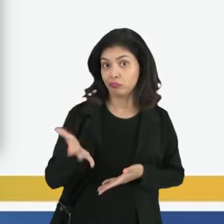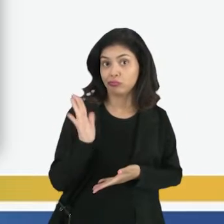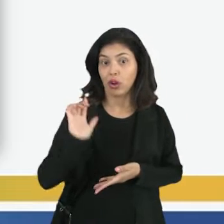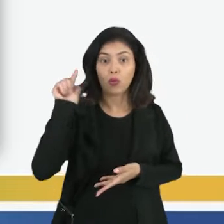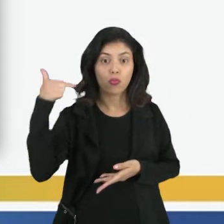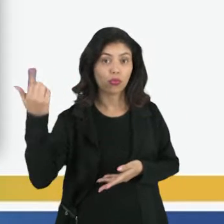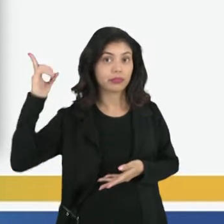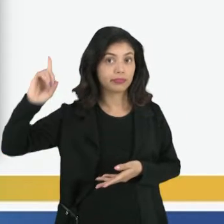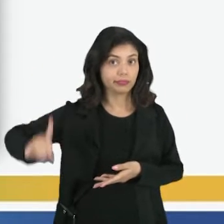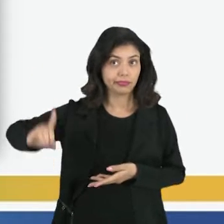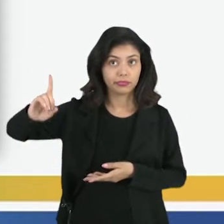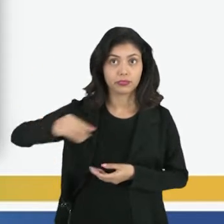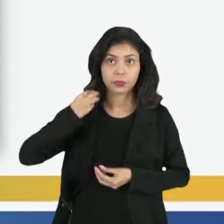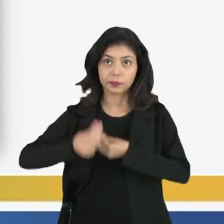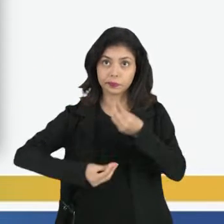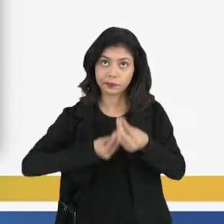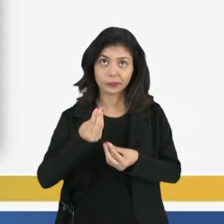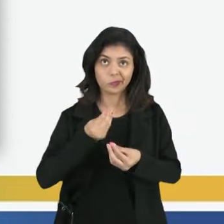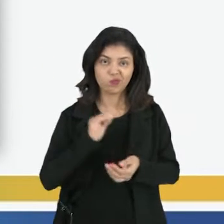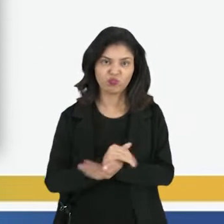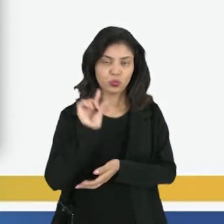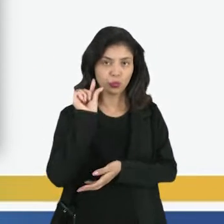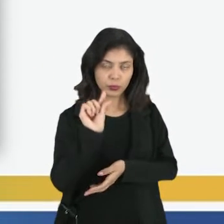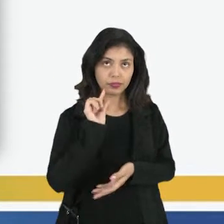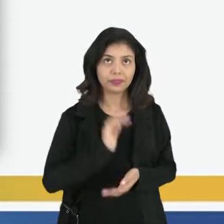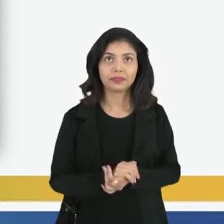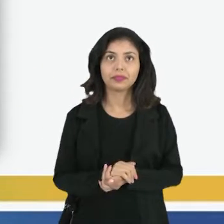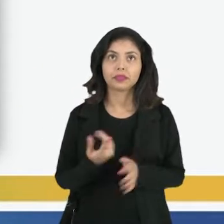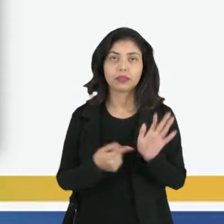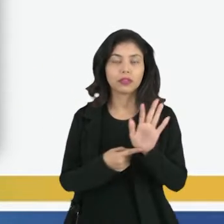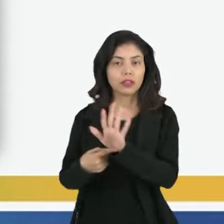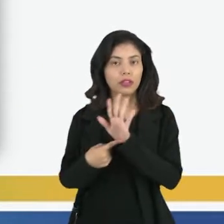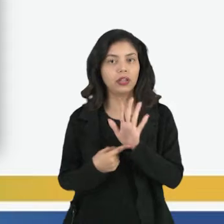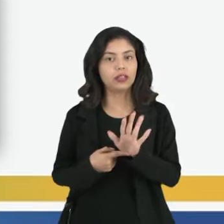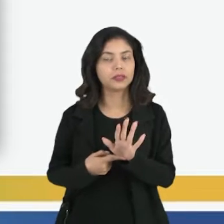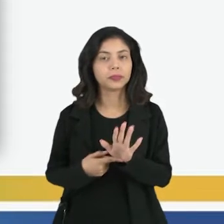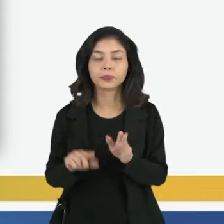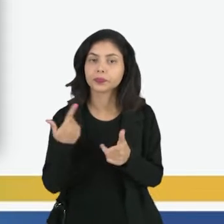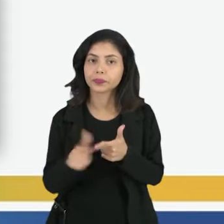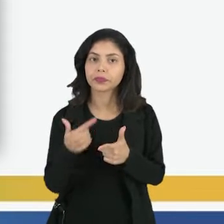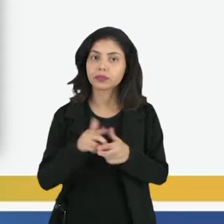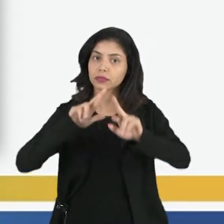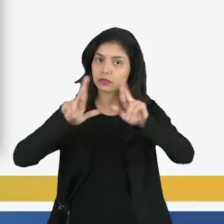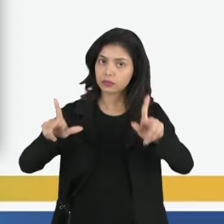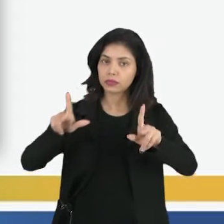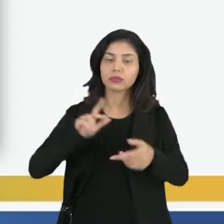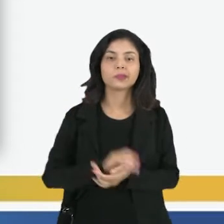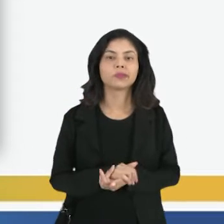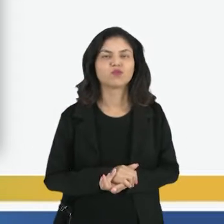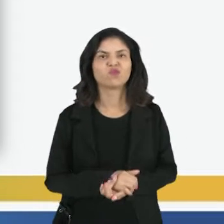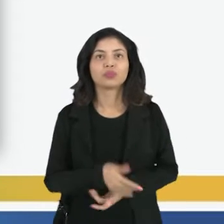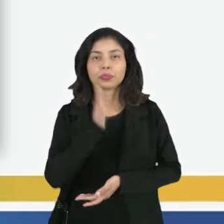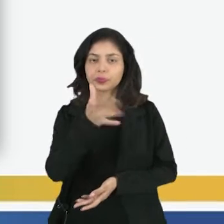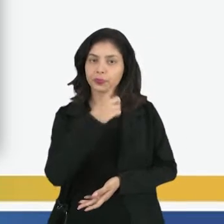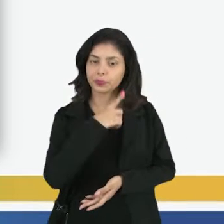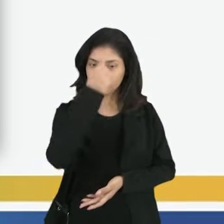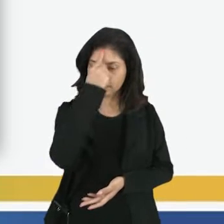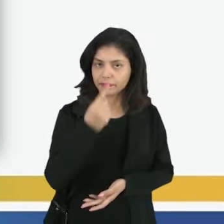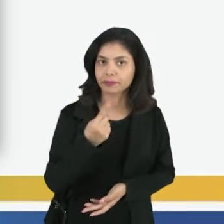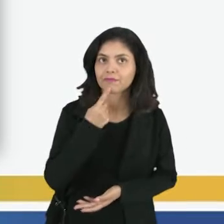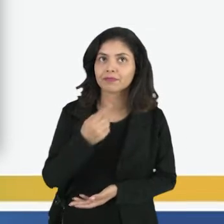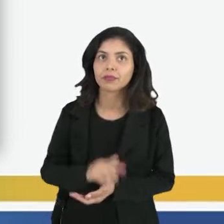o outro lado, como eu disse há pouco, ele retrata uma situação diferente. Já temos uma